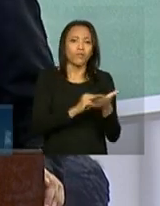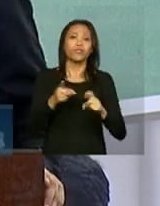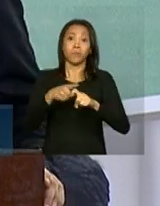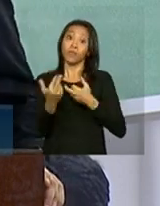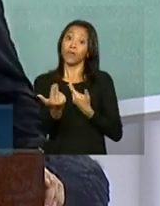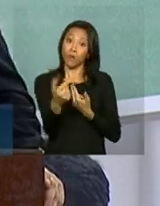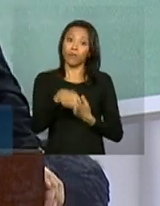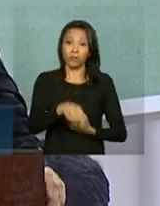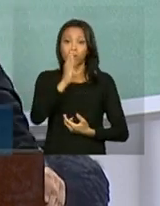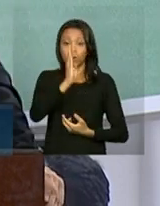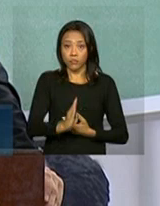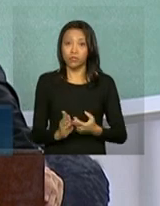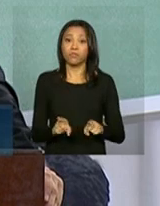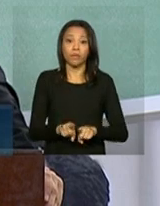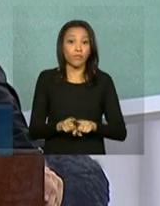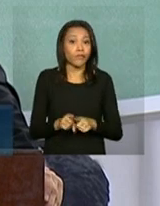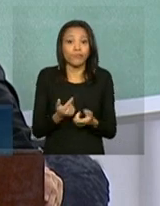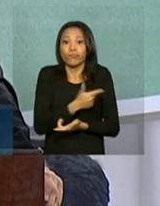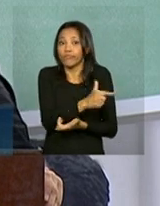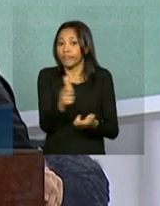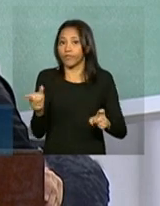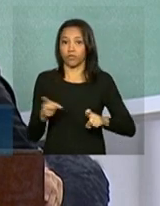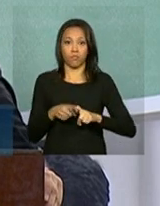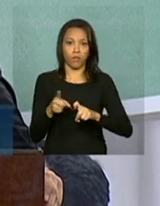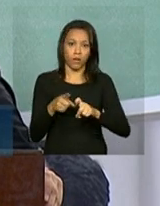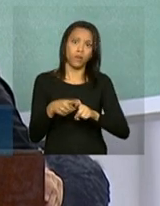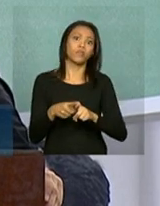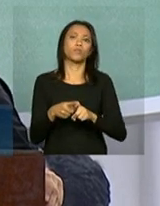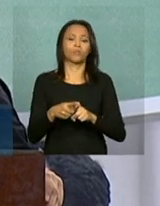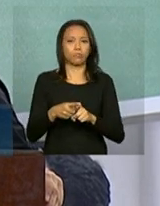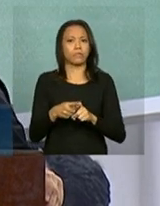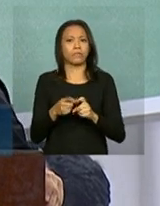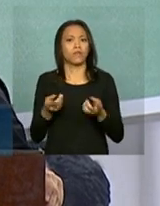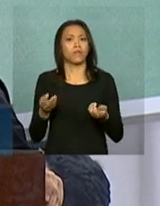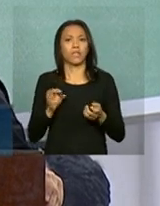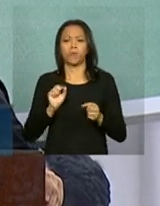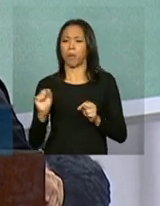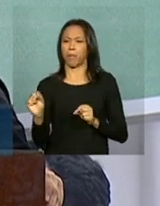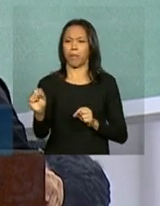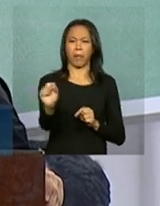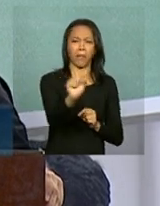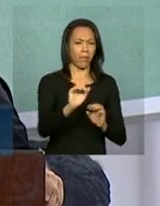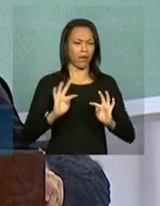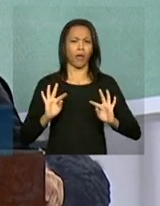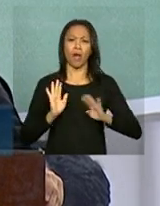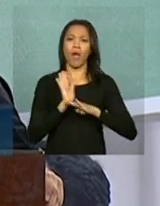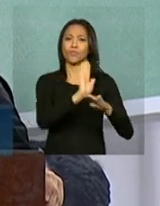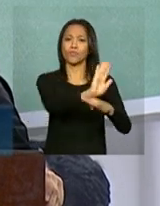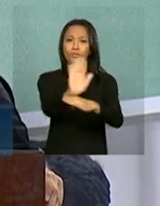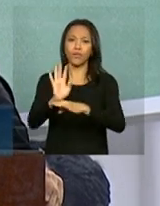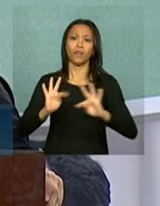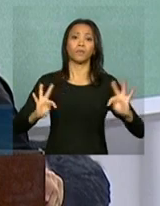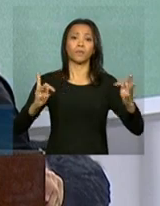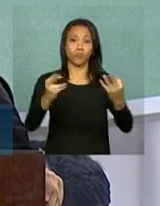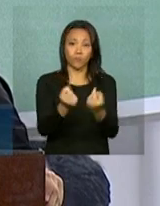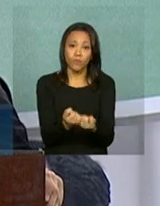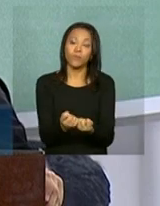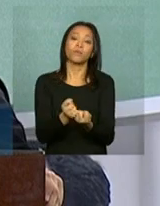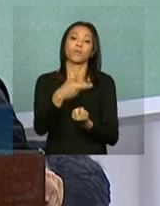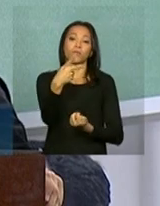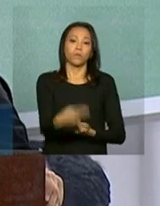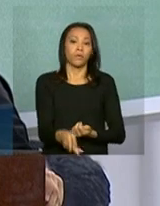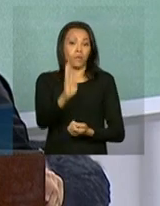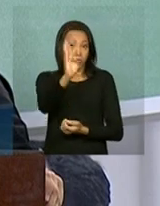no nosso país, de não termos médicos em números suficientes para atender um desafio que o nosso Brasil, que o nosso